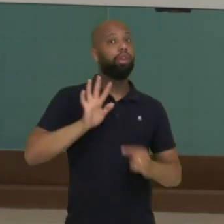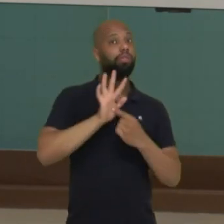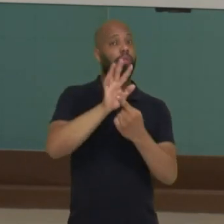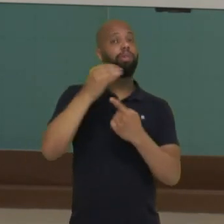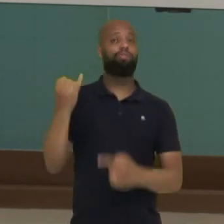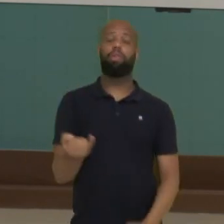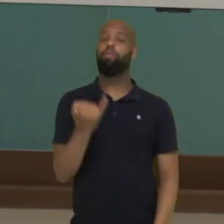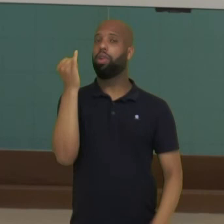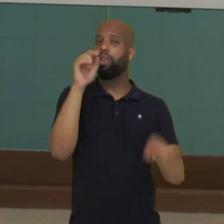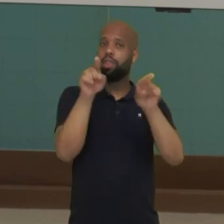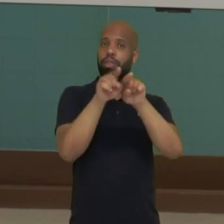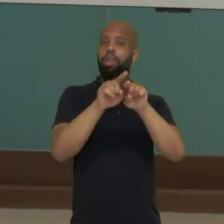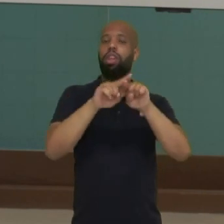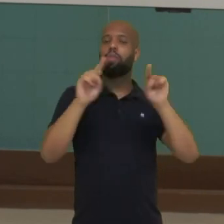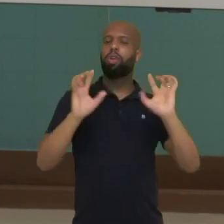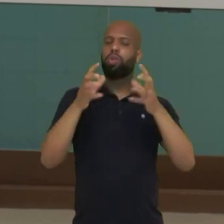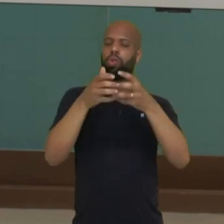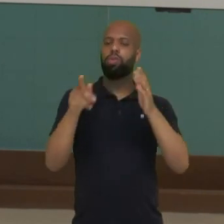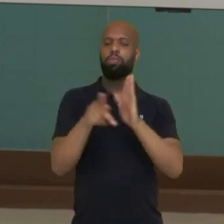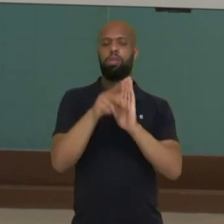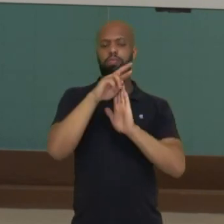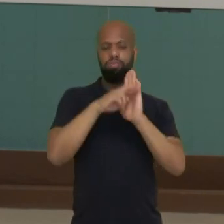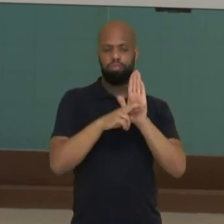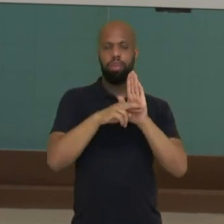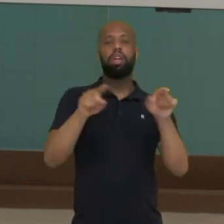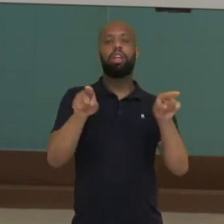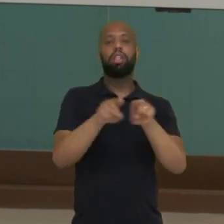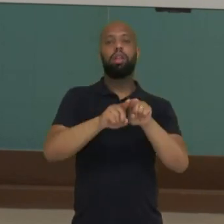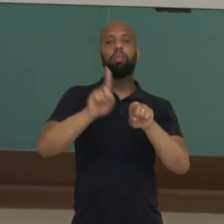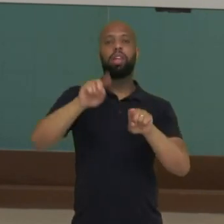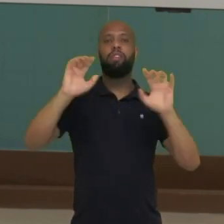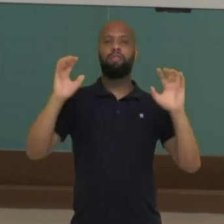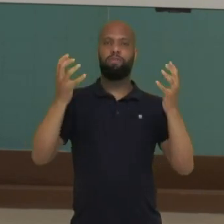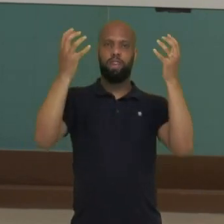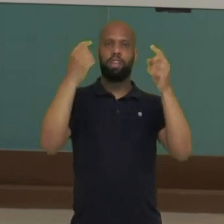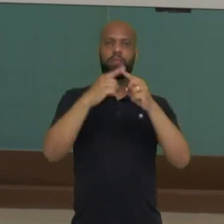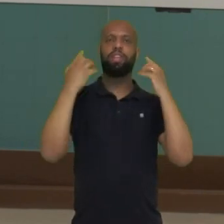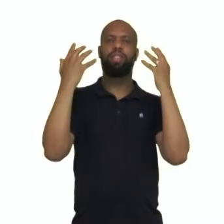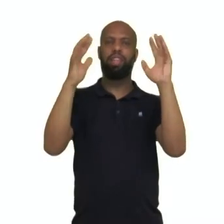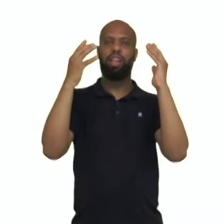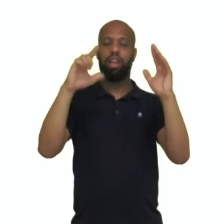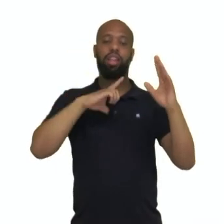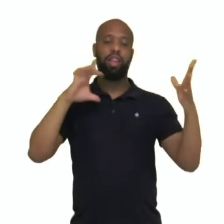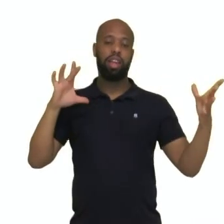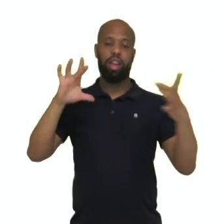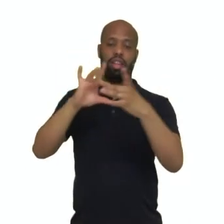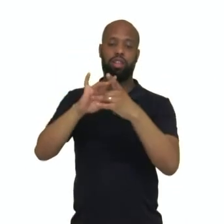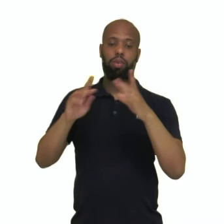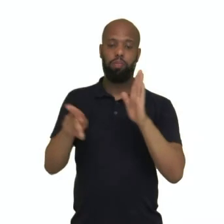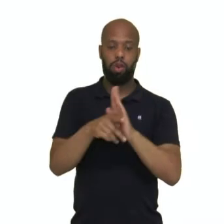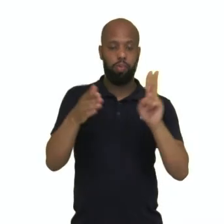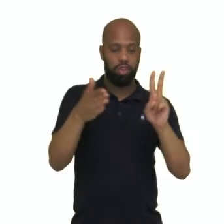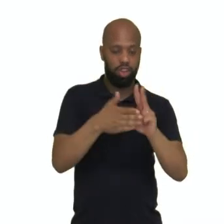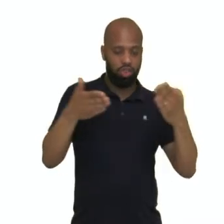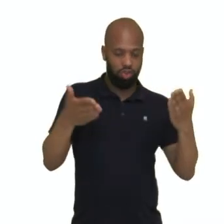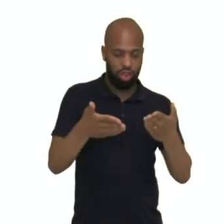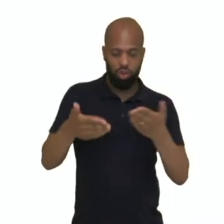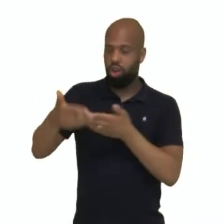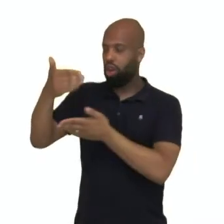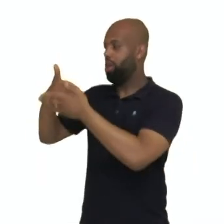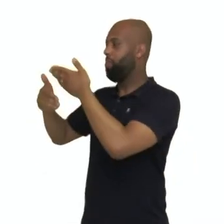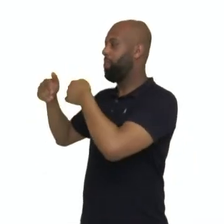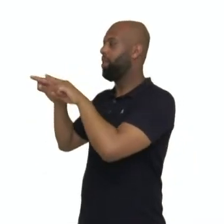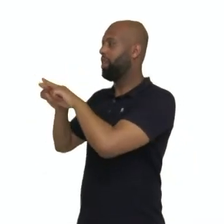importância. Mas esse conjunto de rituais também é uma grande festa, pois celebra a ligação entre os indígenas, seus antepassados, a